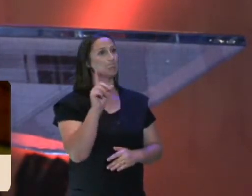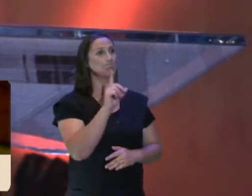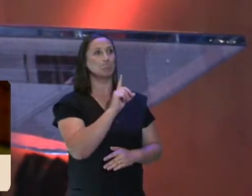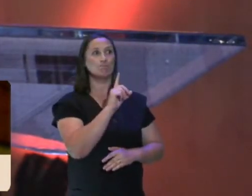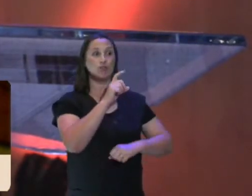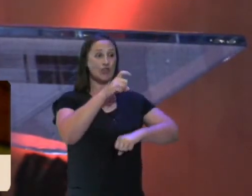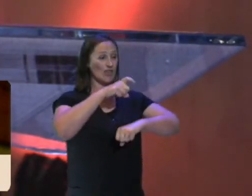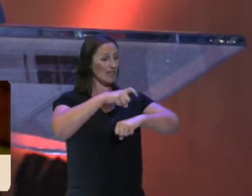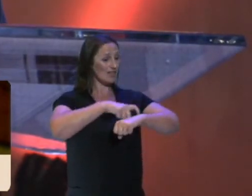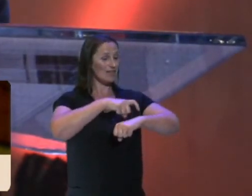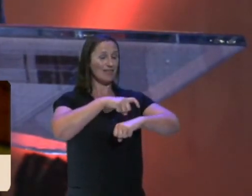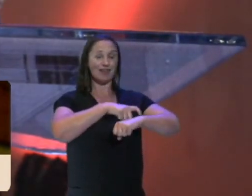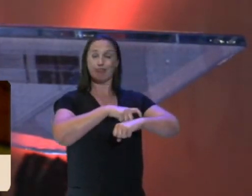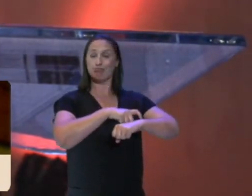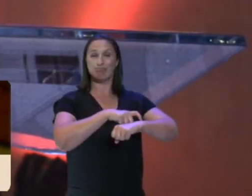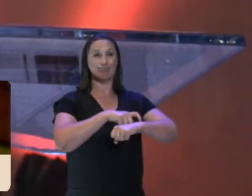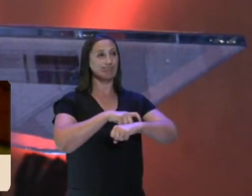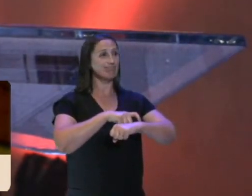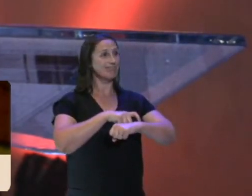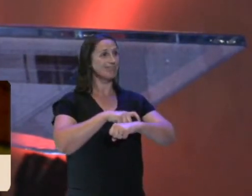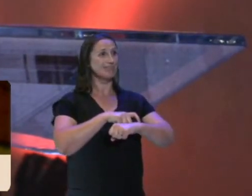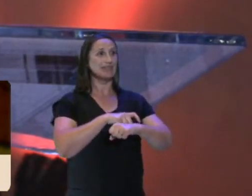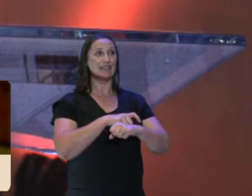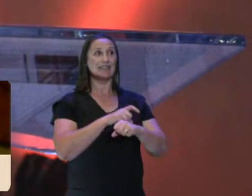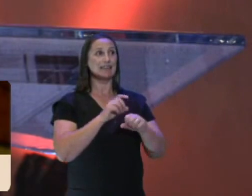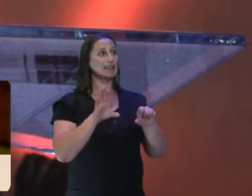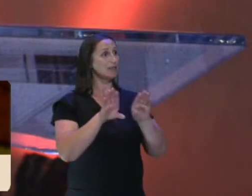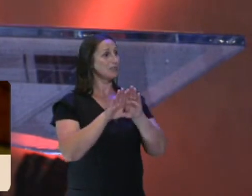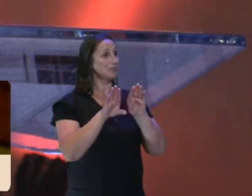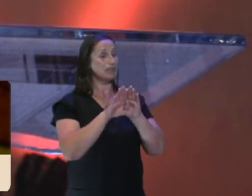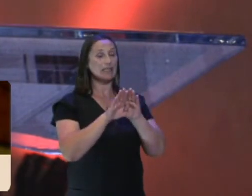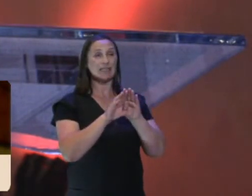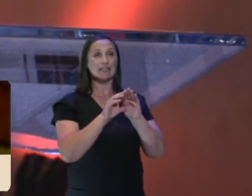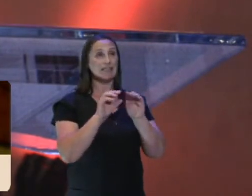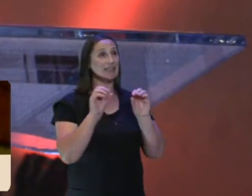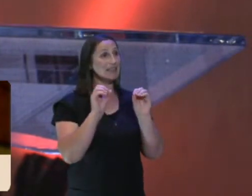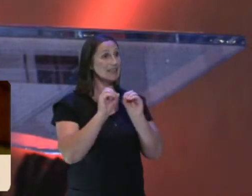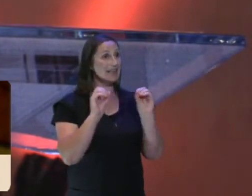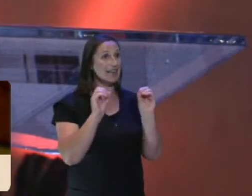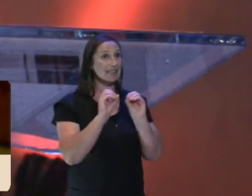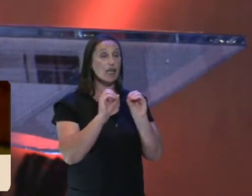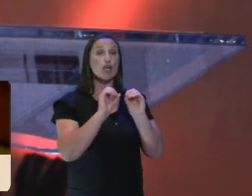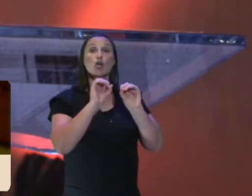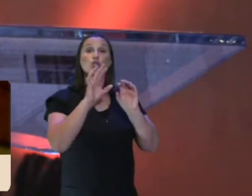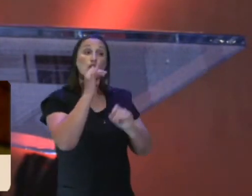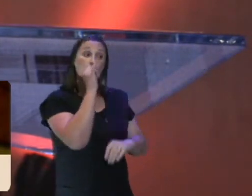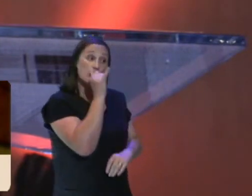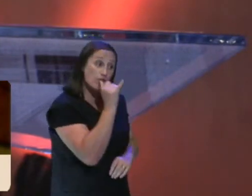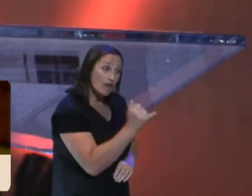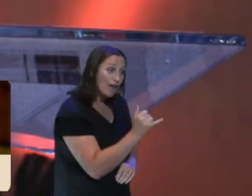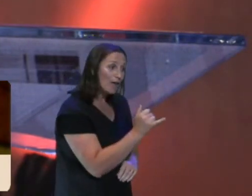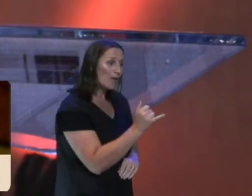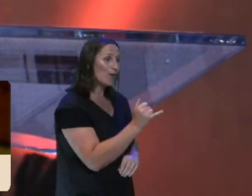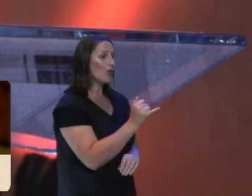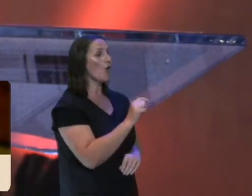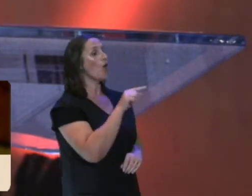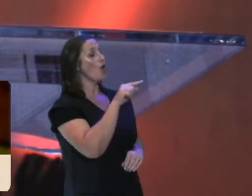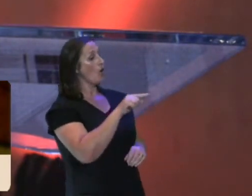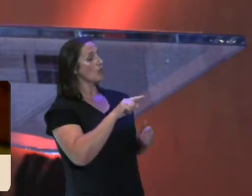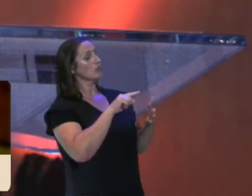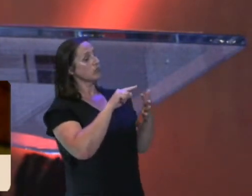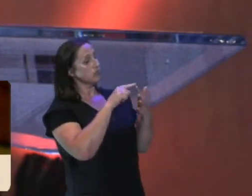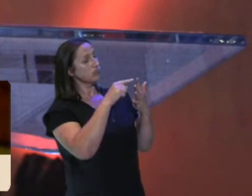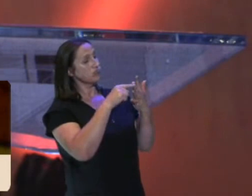para completar esse novo trabalho. Ele apenas disse nessa nova missão quais seriam os